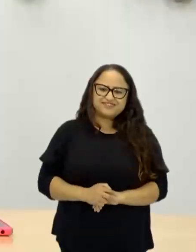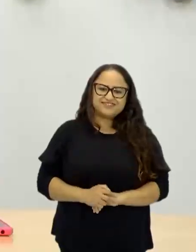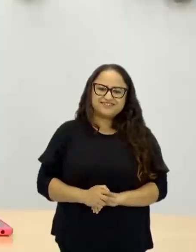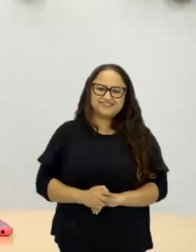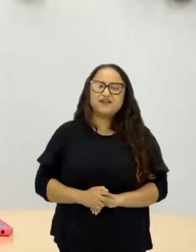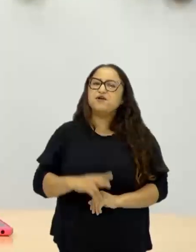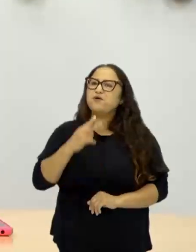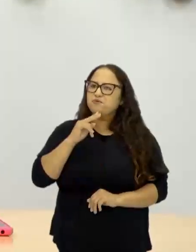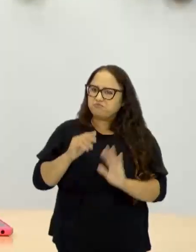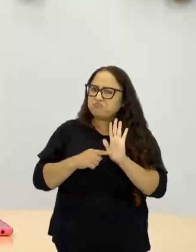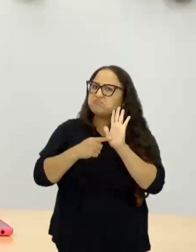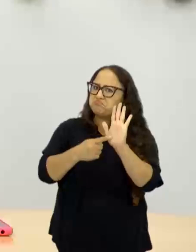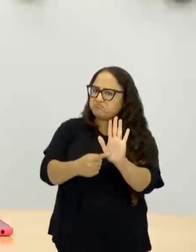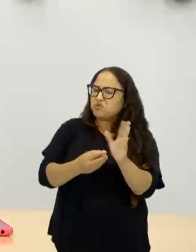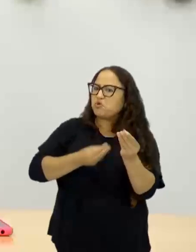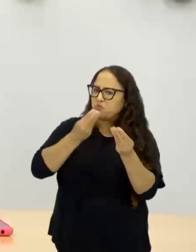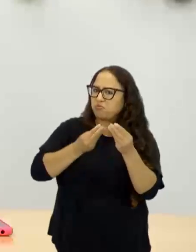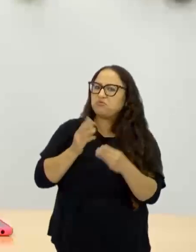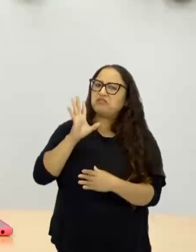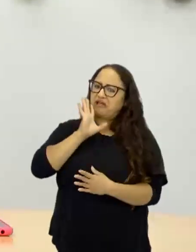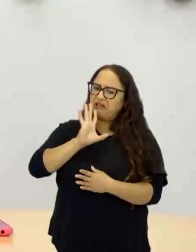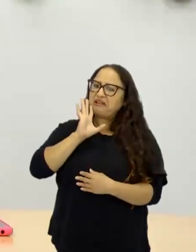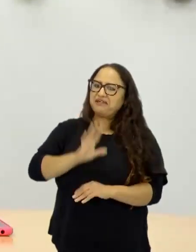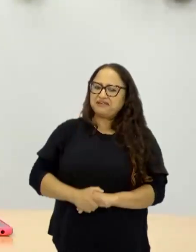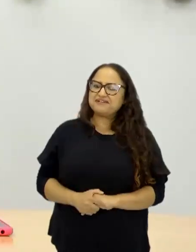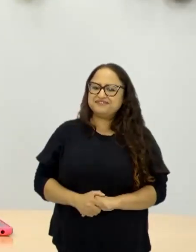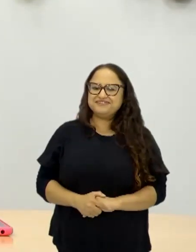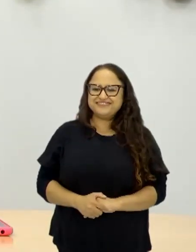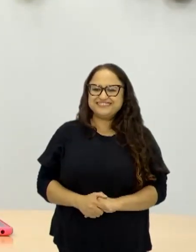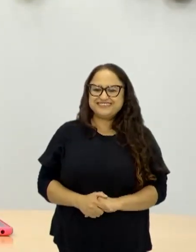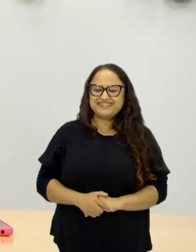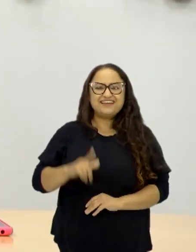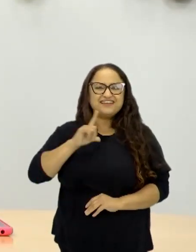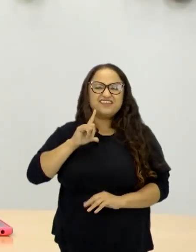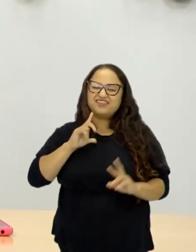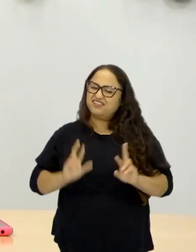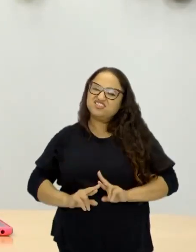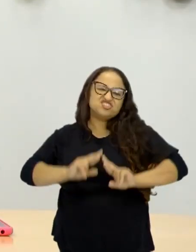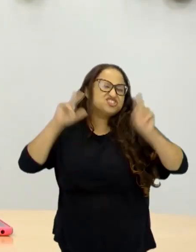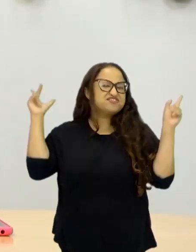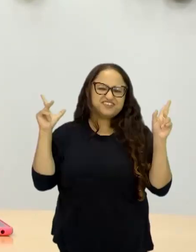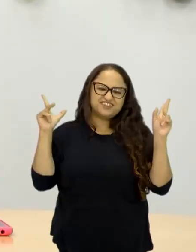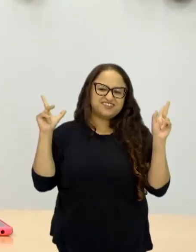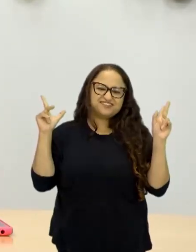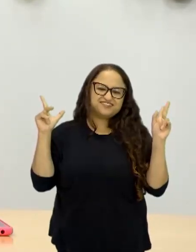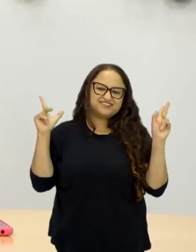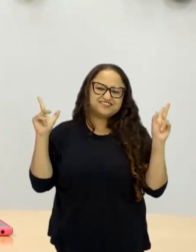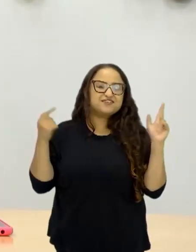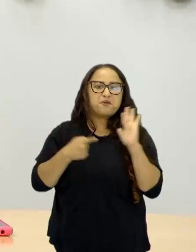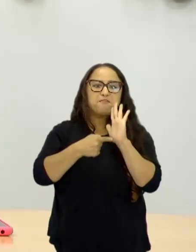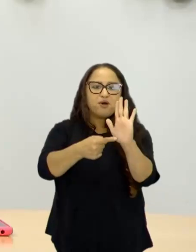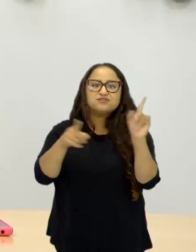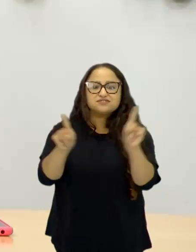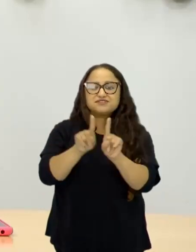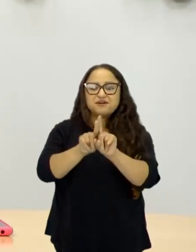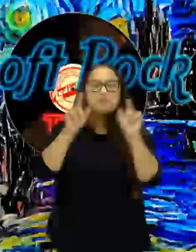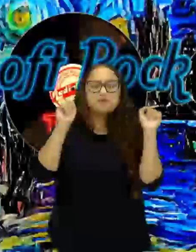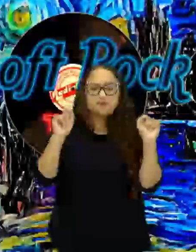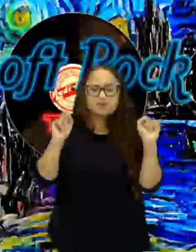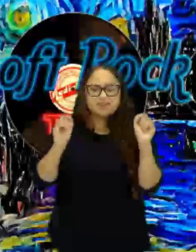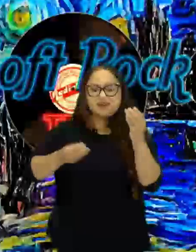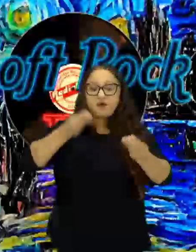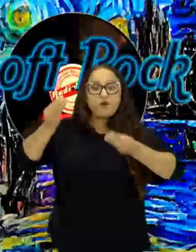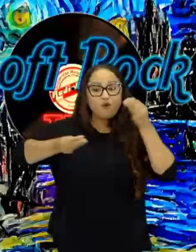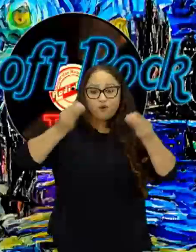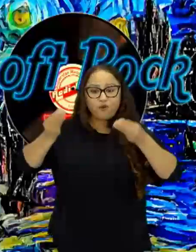repertório dela, repertório. Né? Repertório muito legal. Lembrou de diversas coisas aí. E aí você mostra também, o quanto essas